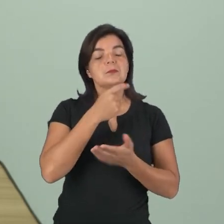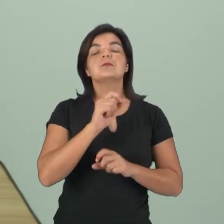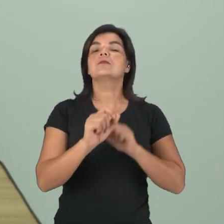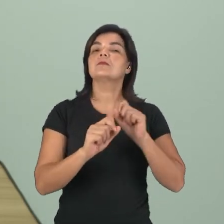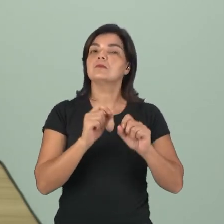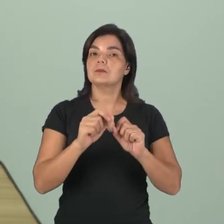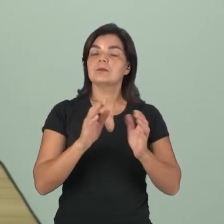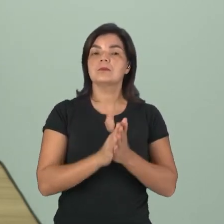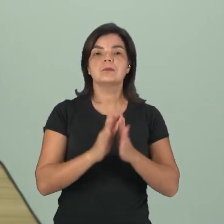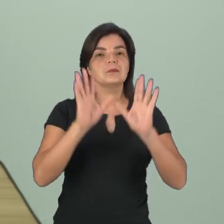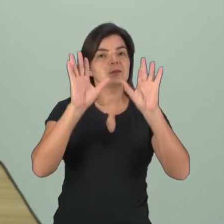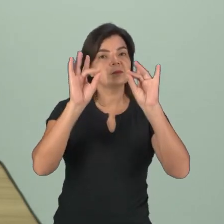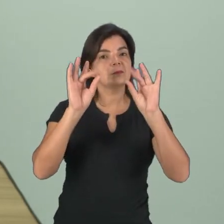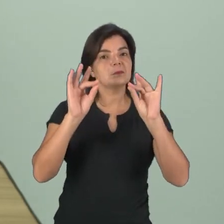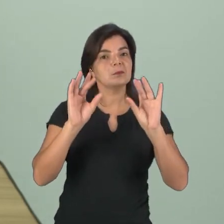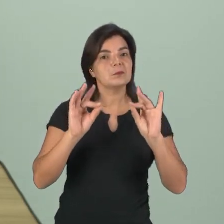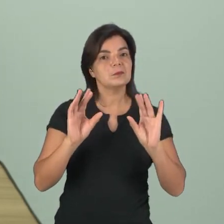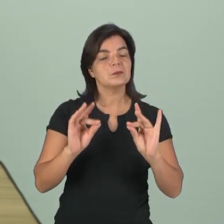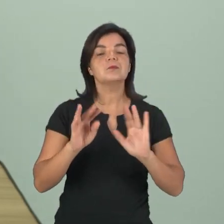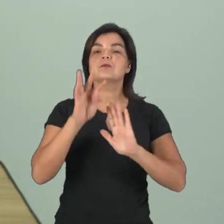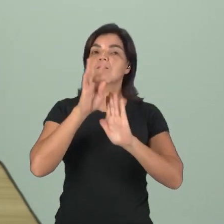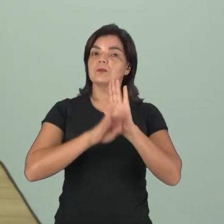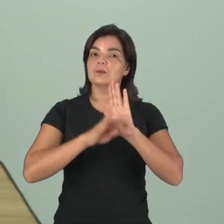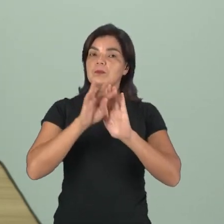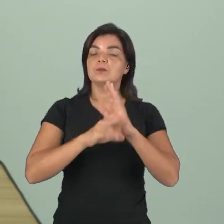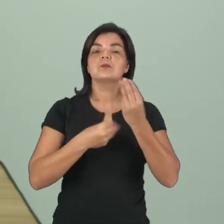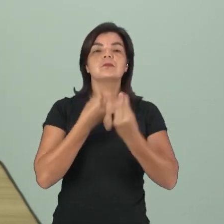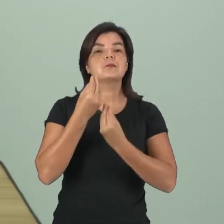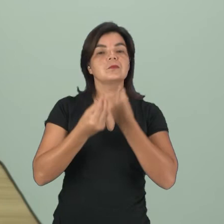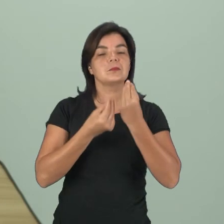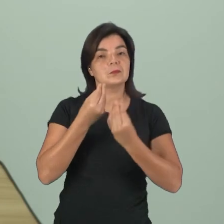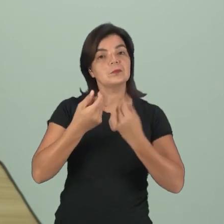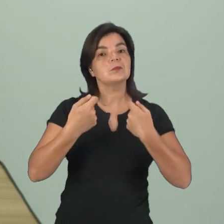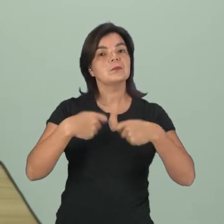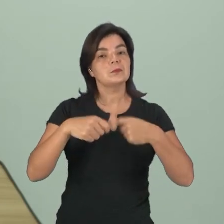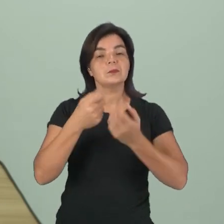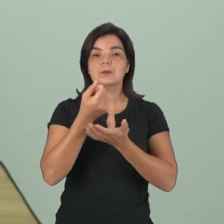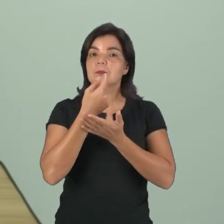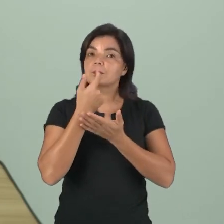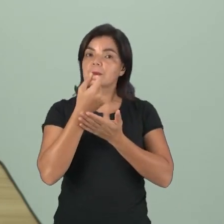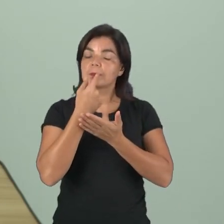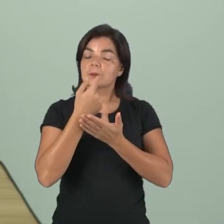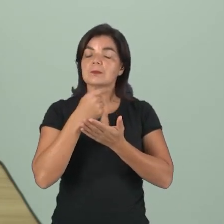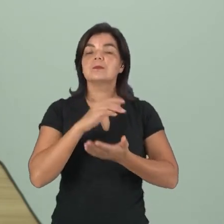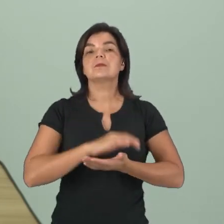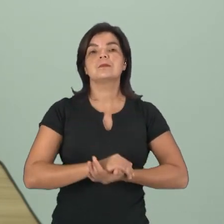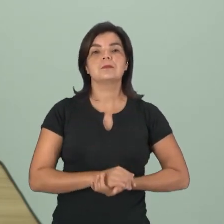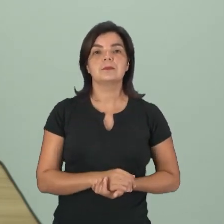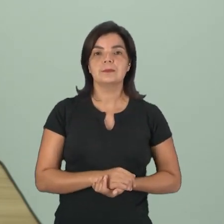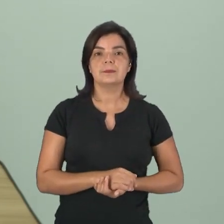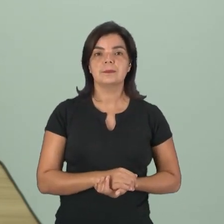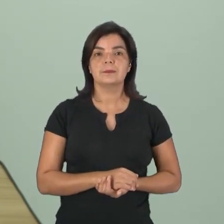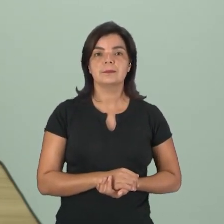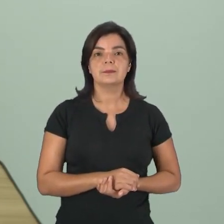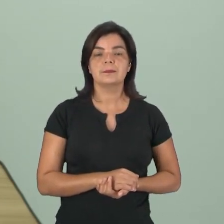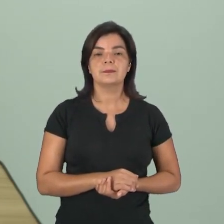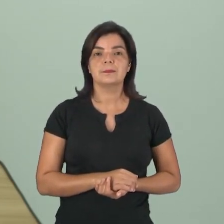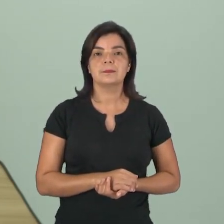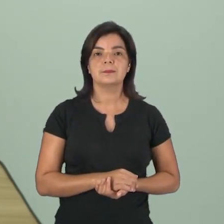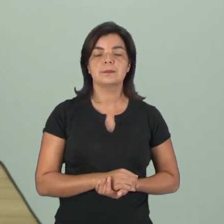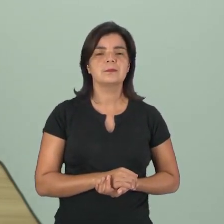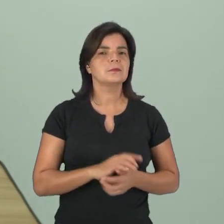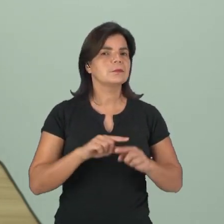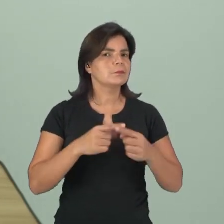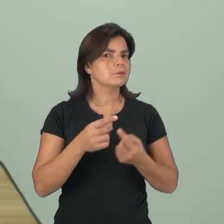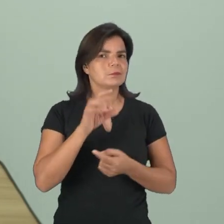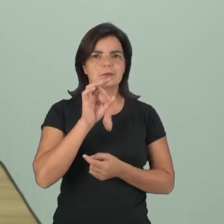traz detalhamentos do texto de como devemos tomar determinado medicamento.